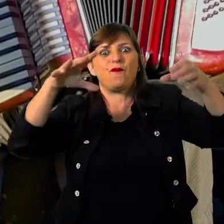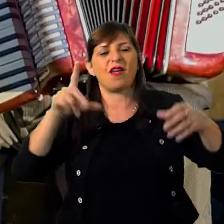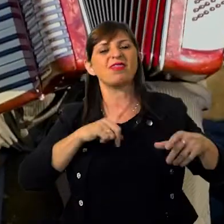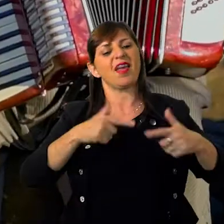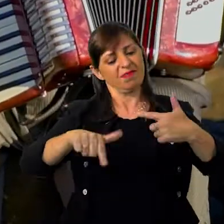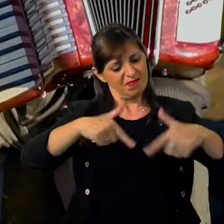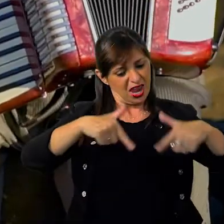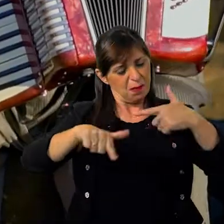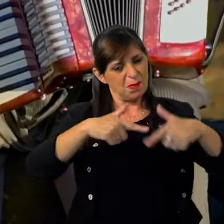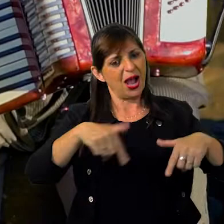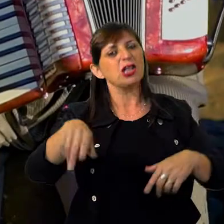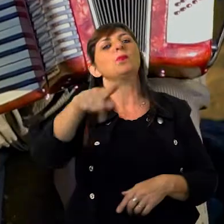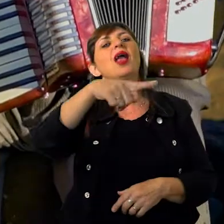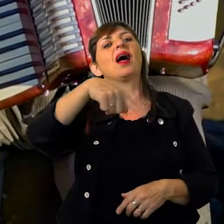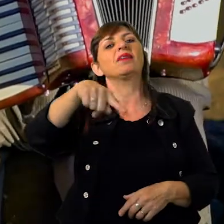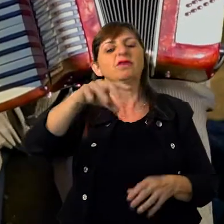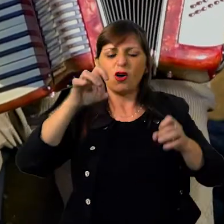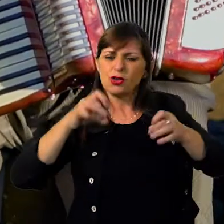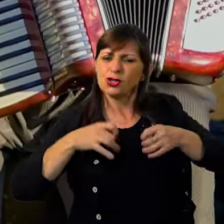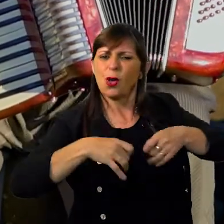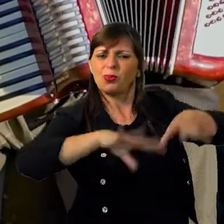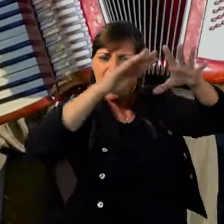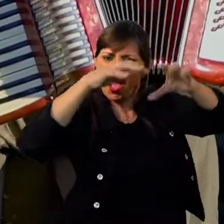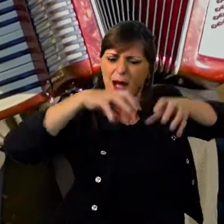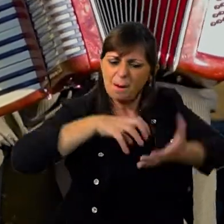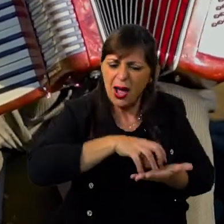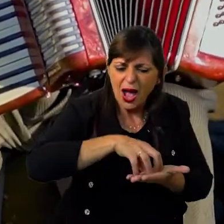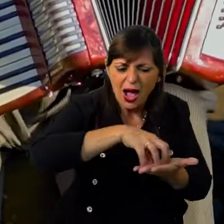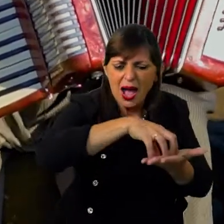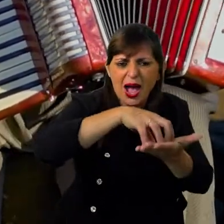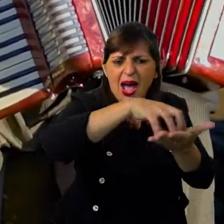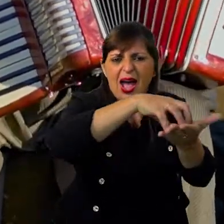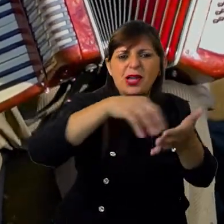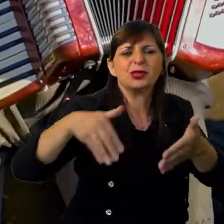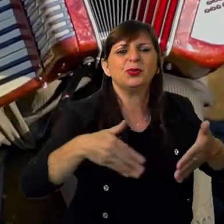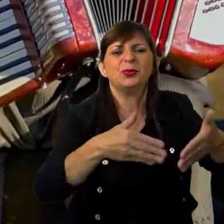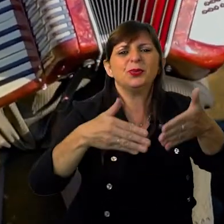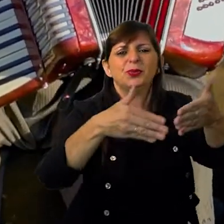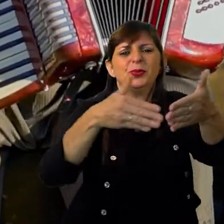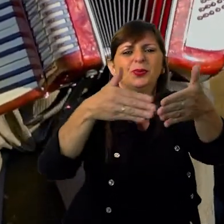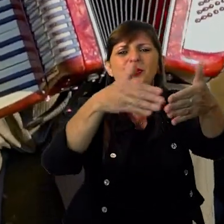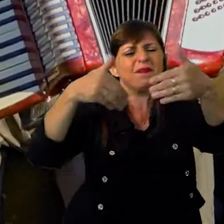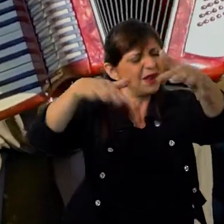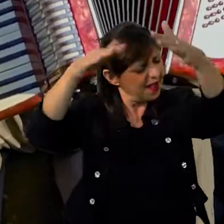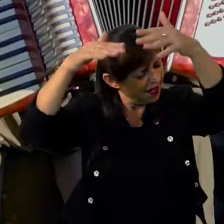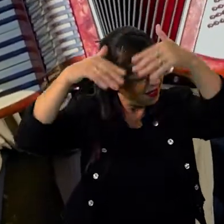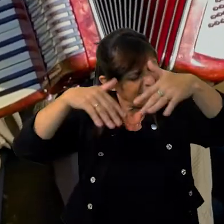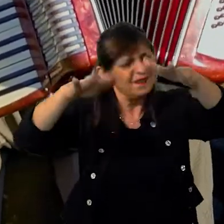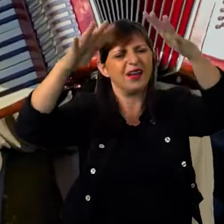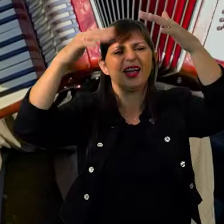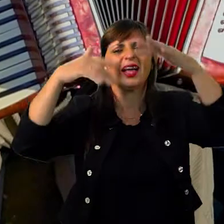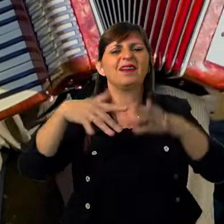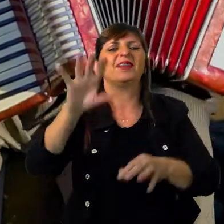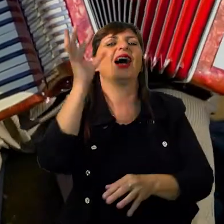aí sempre Uruguai transbordou vai dar serviço prazer